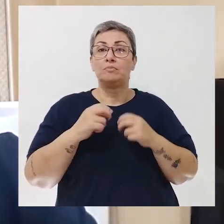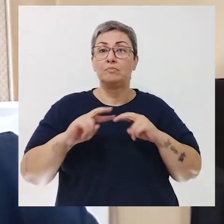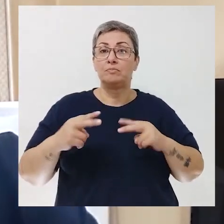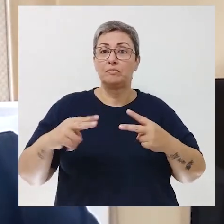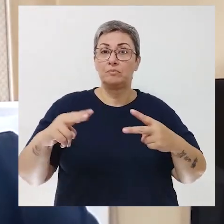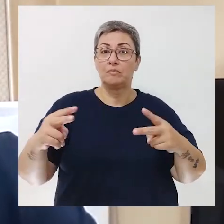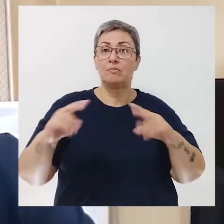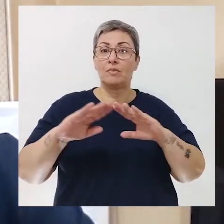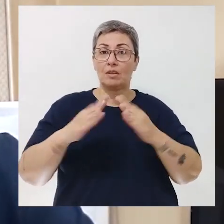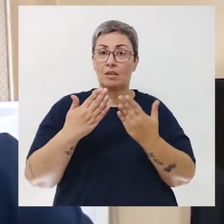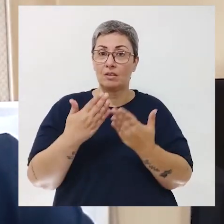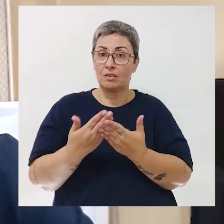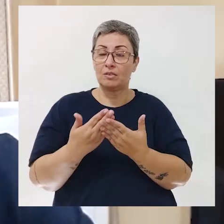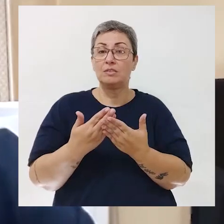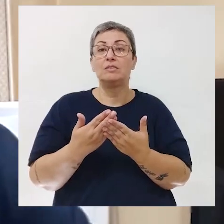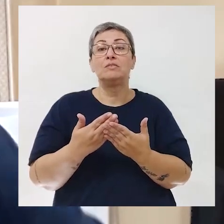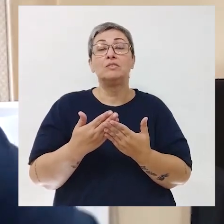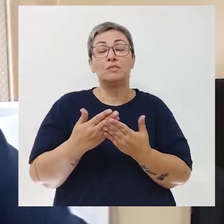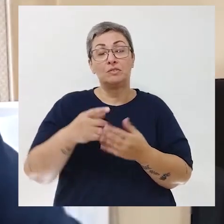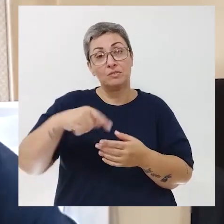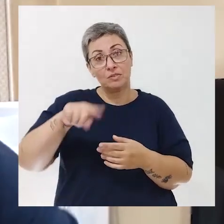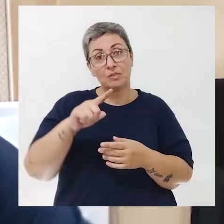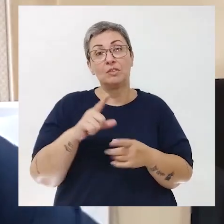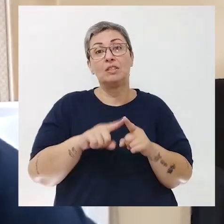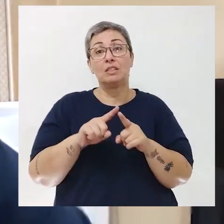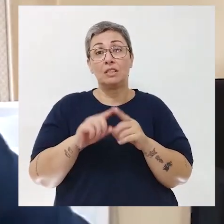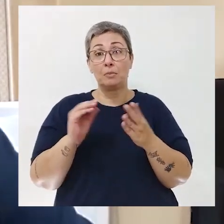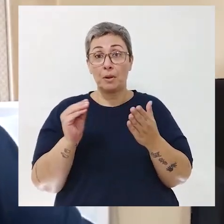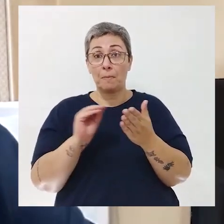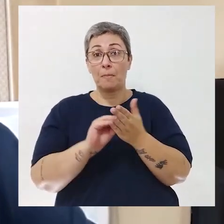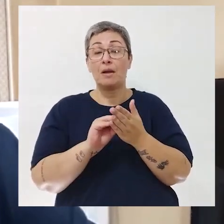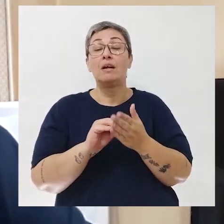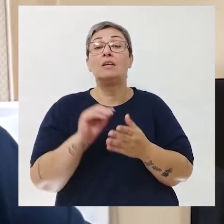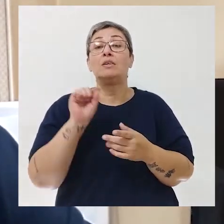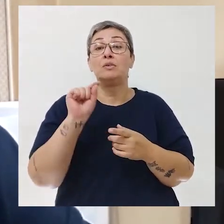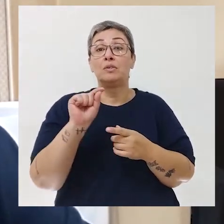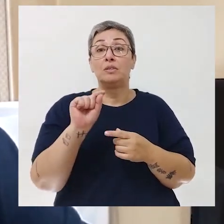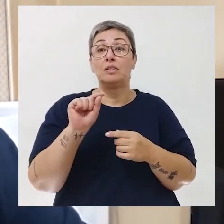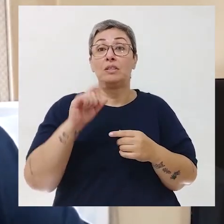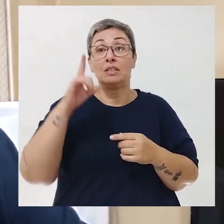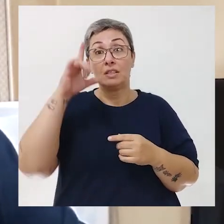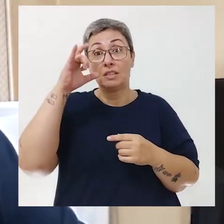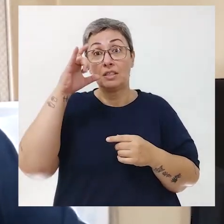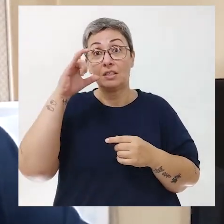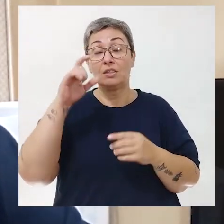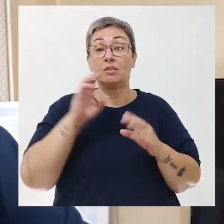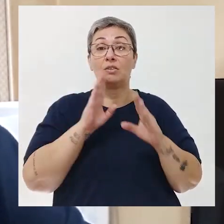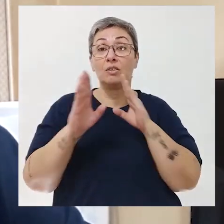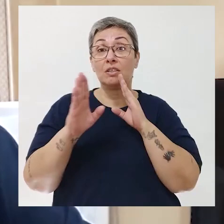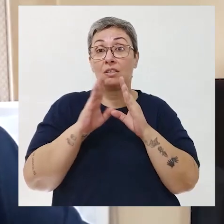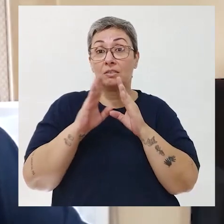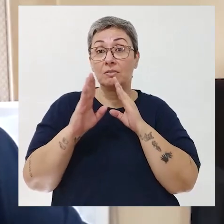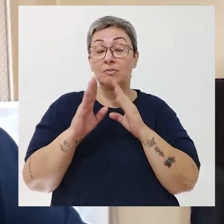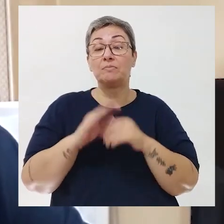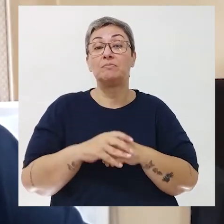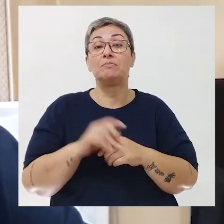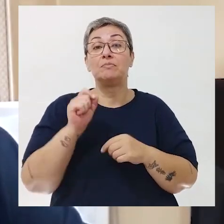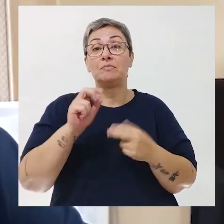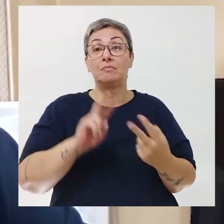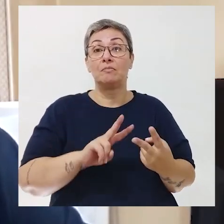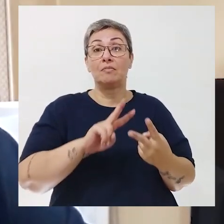compartilha lá na escola onde você estuda e marca, quando você compartilhar no Facebook ou no